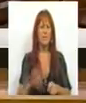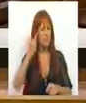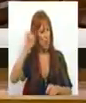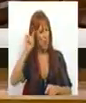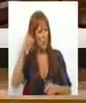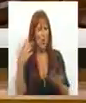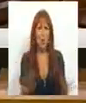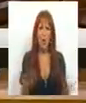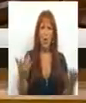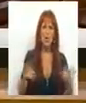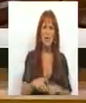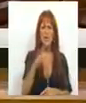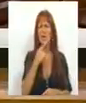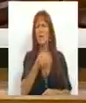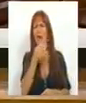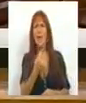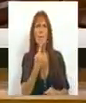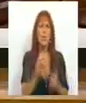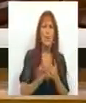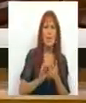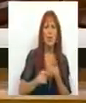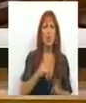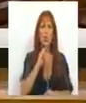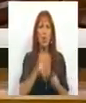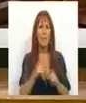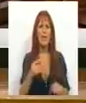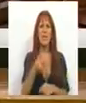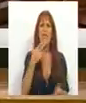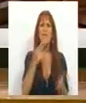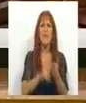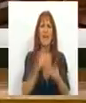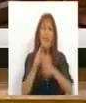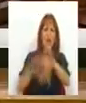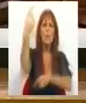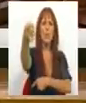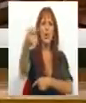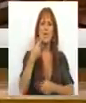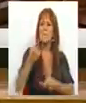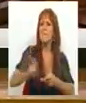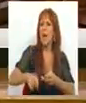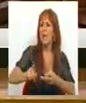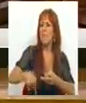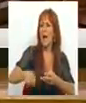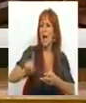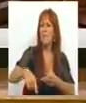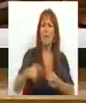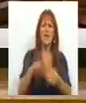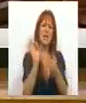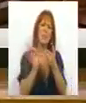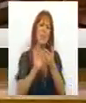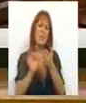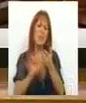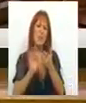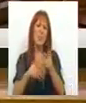Bem, sei que hoje em dia se usam muito elementos da chamada pós-verdade, e que se repetem